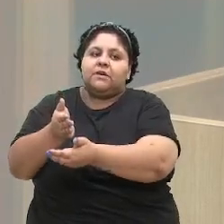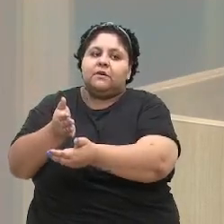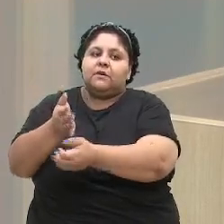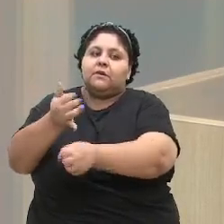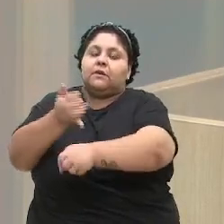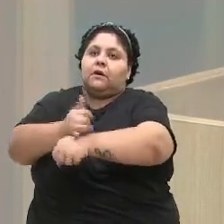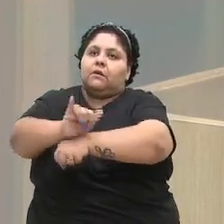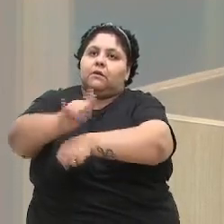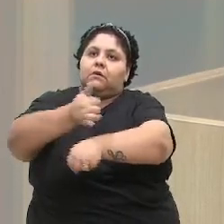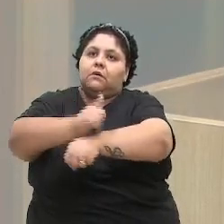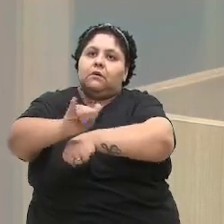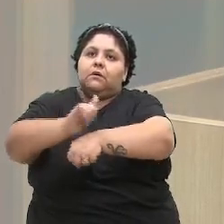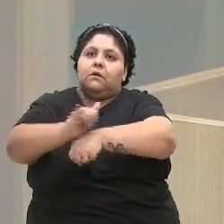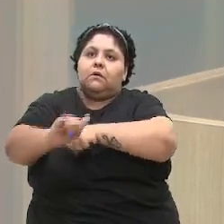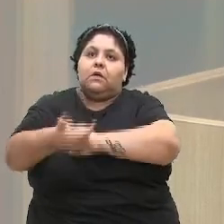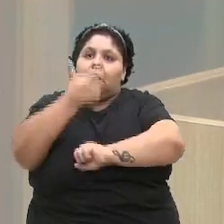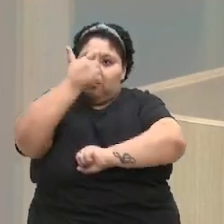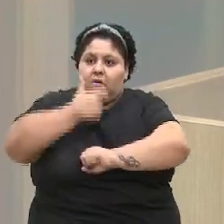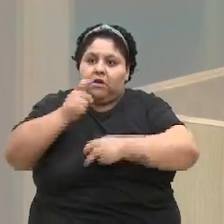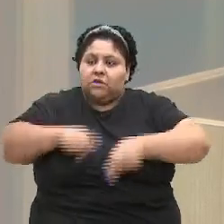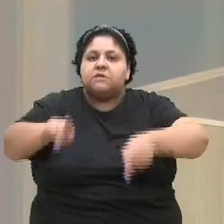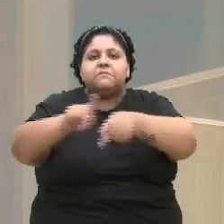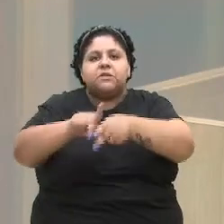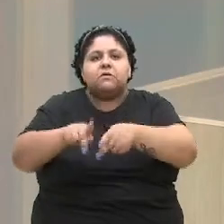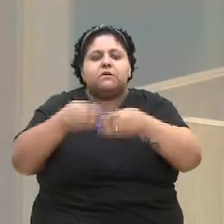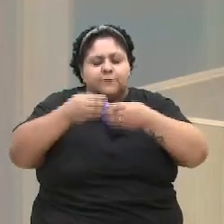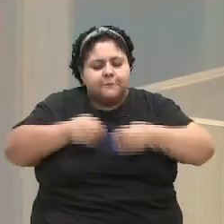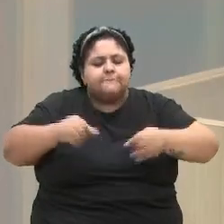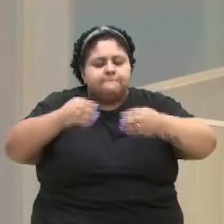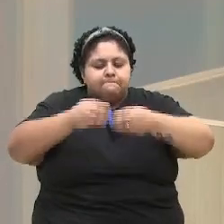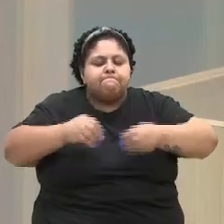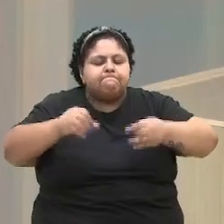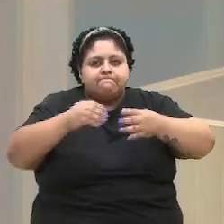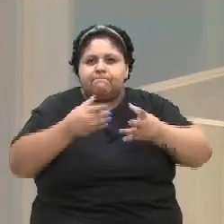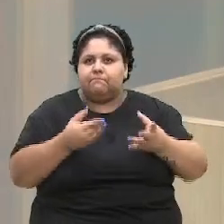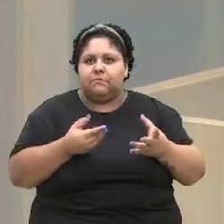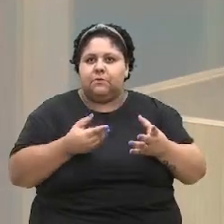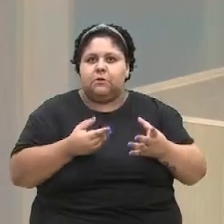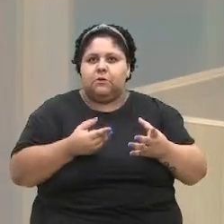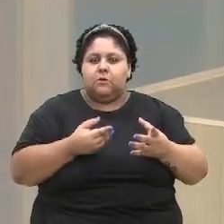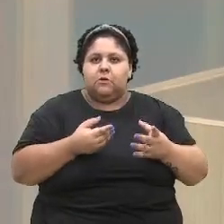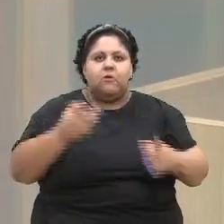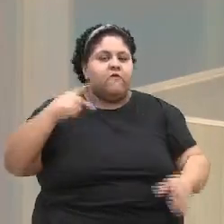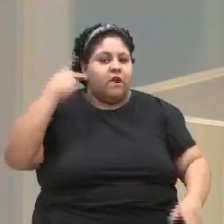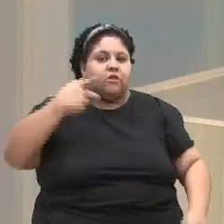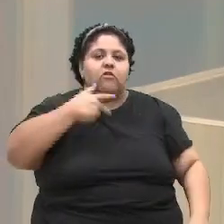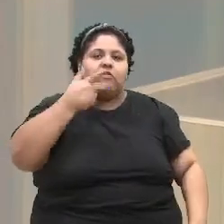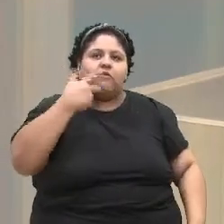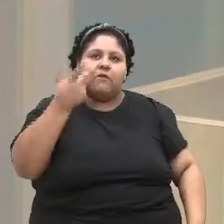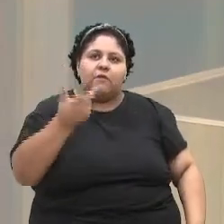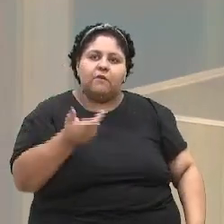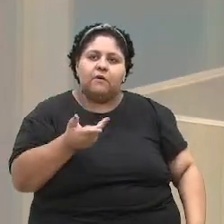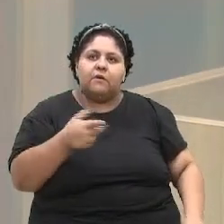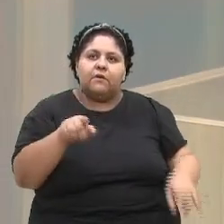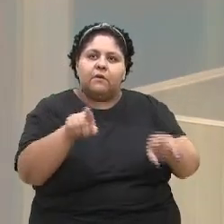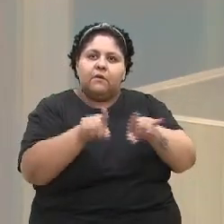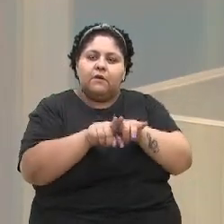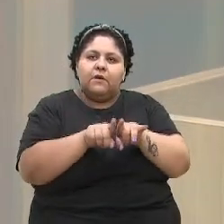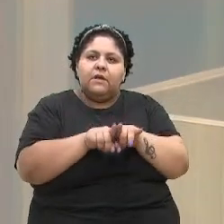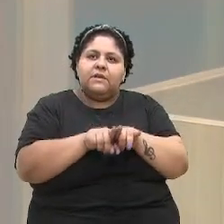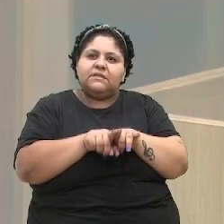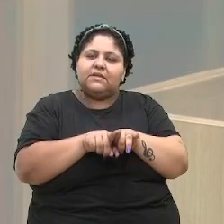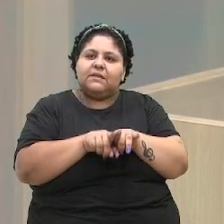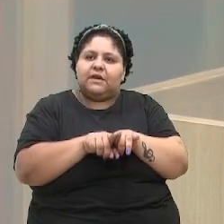senhor vai se comover ISO não só com o que esse mero Vereador tá falando mas com o que o Povo Inteiro tá